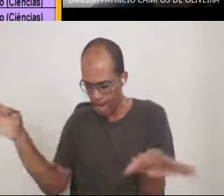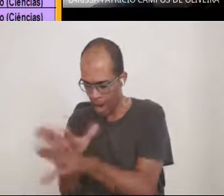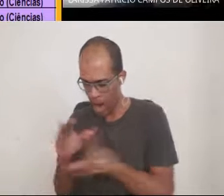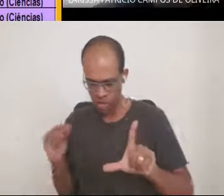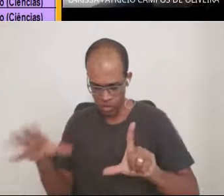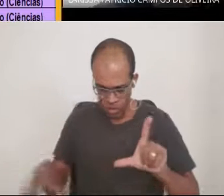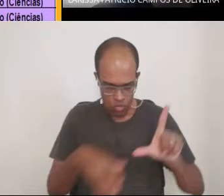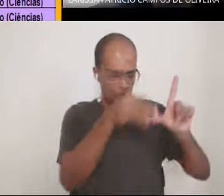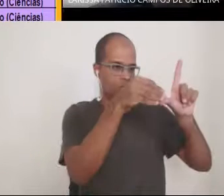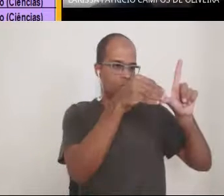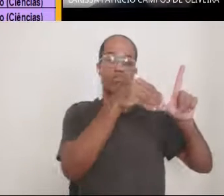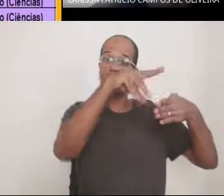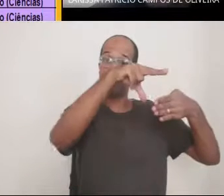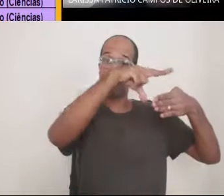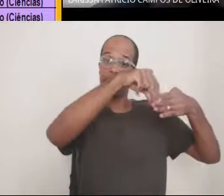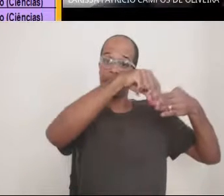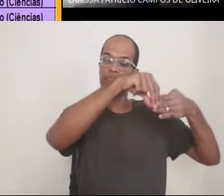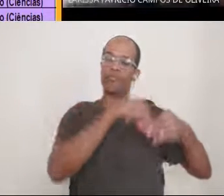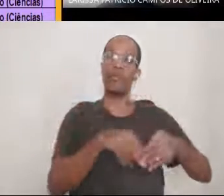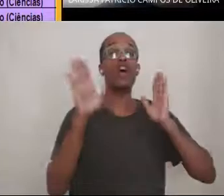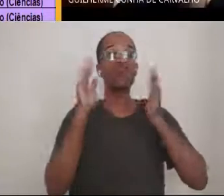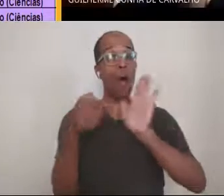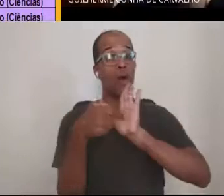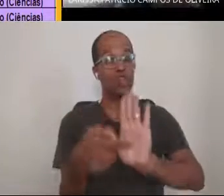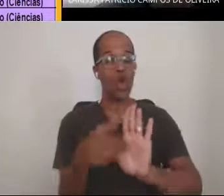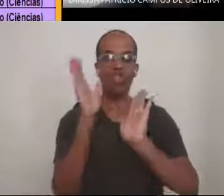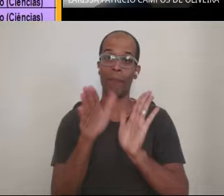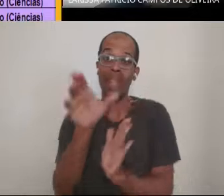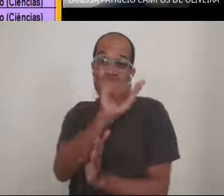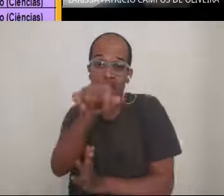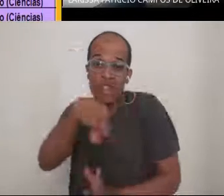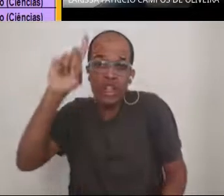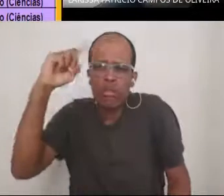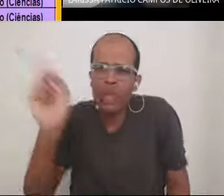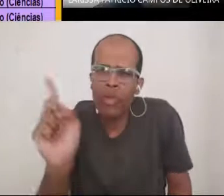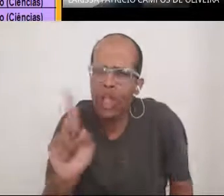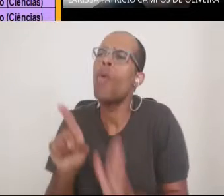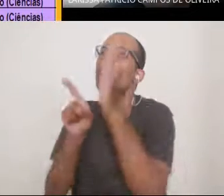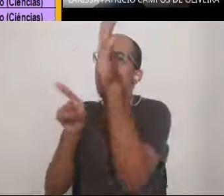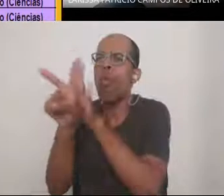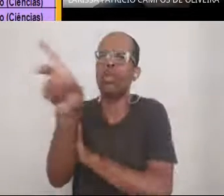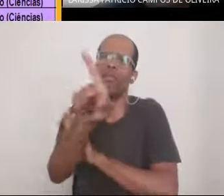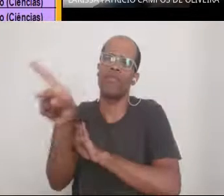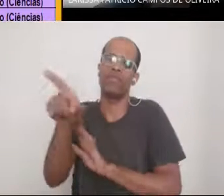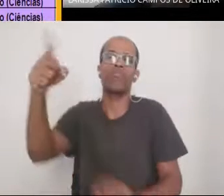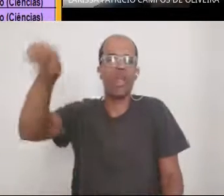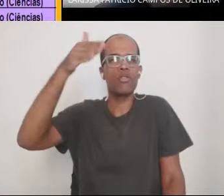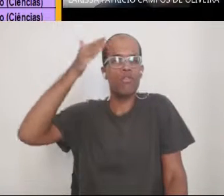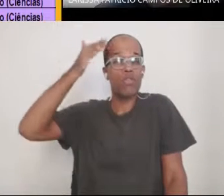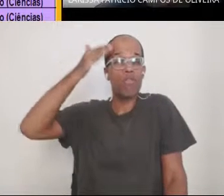explicando como que se anexa as atividades. Se tiverem dúvidas, perguntem também aos professores, né? Eles vão saber aí